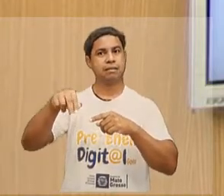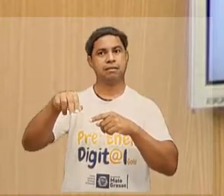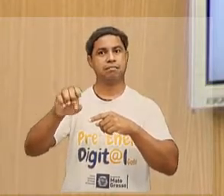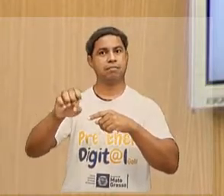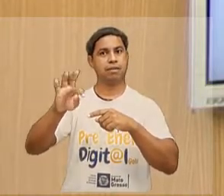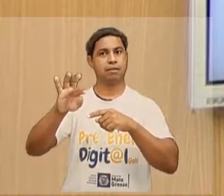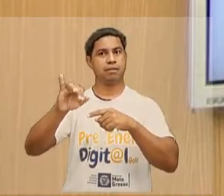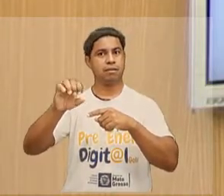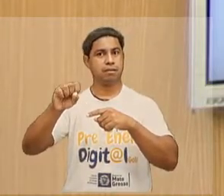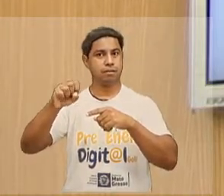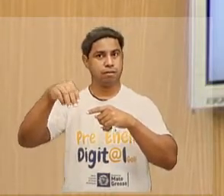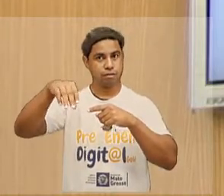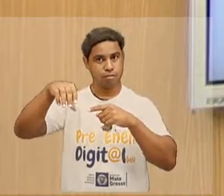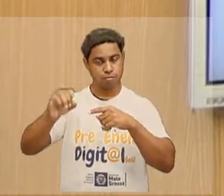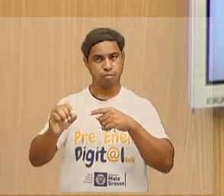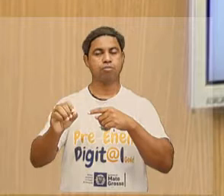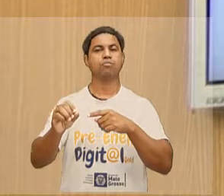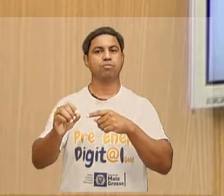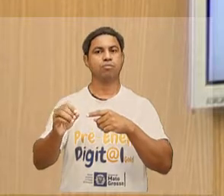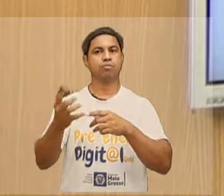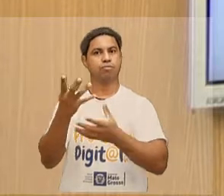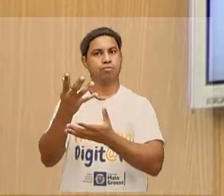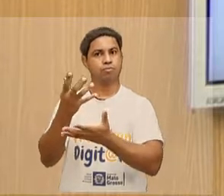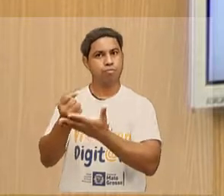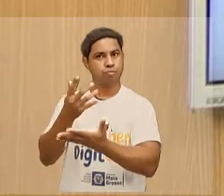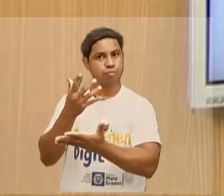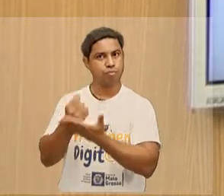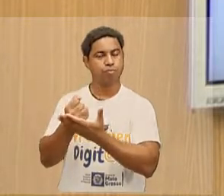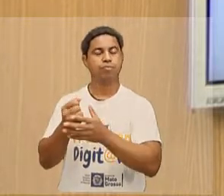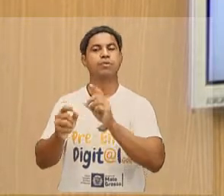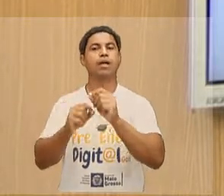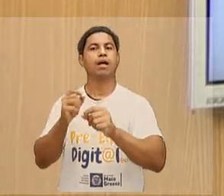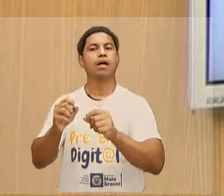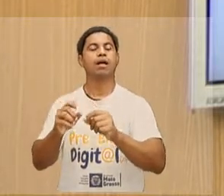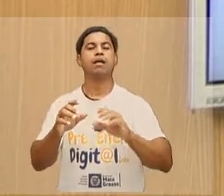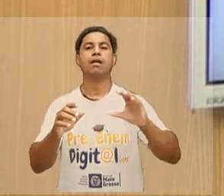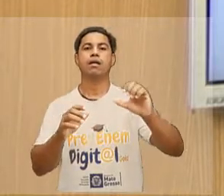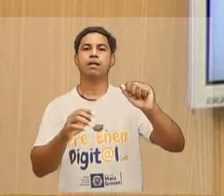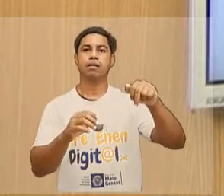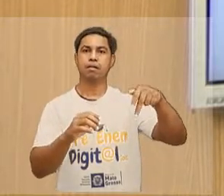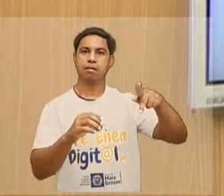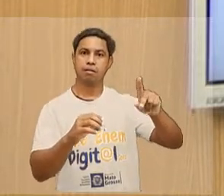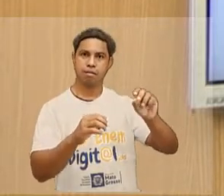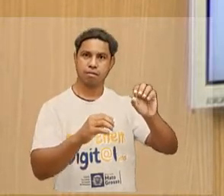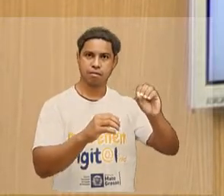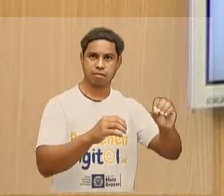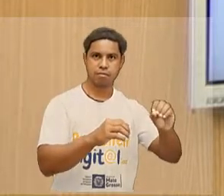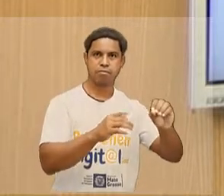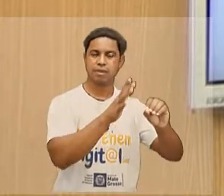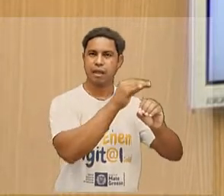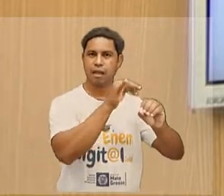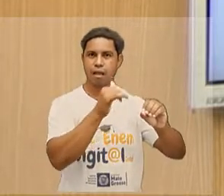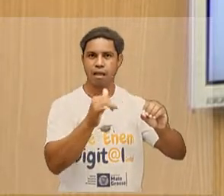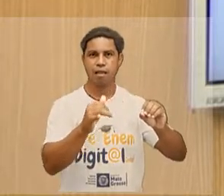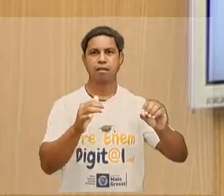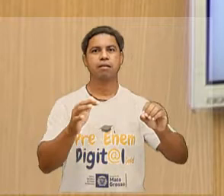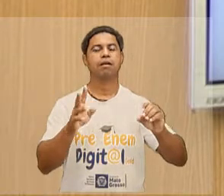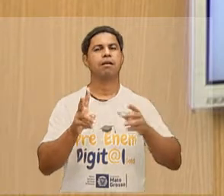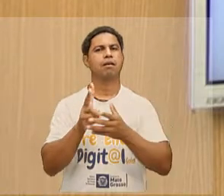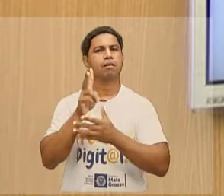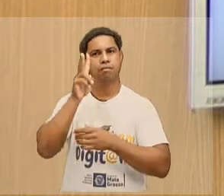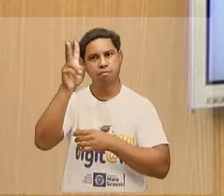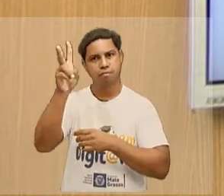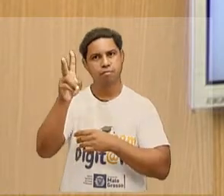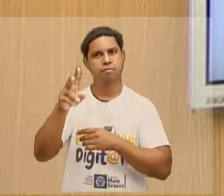fundamental conceitos de campo elétrico, força elétrica e fazer um paralelo